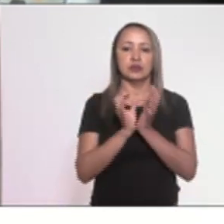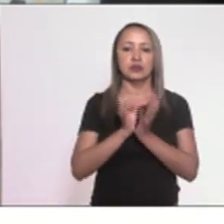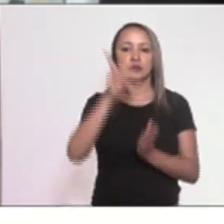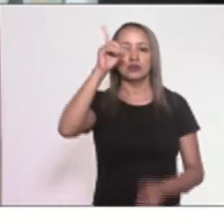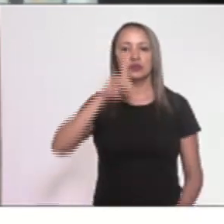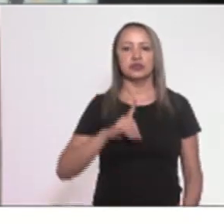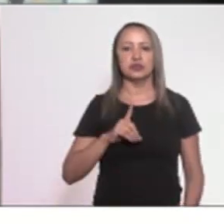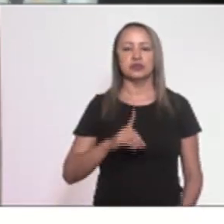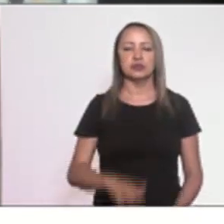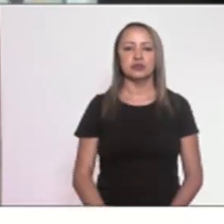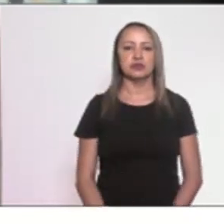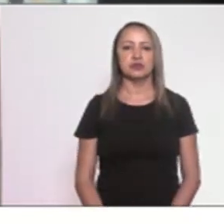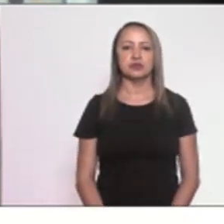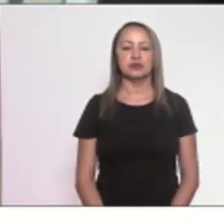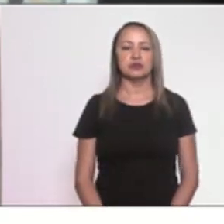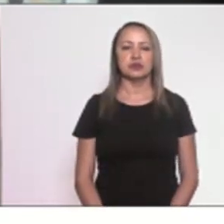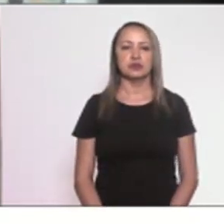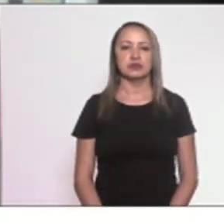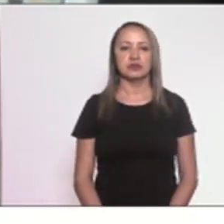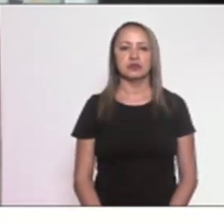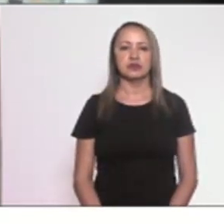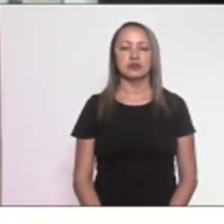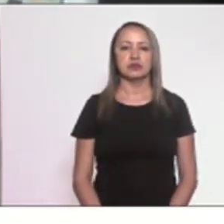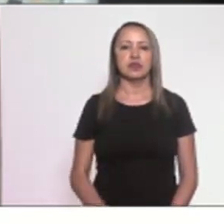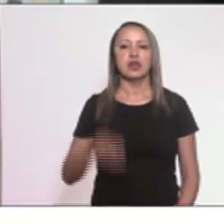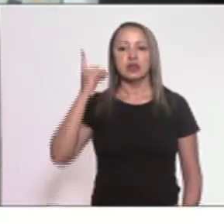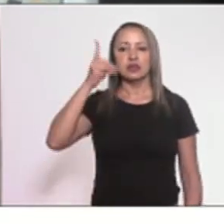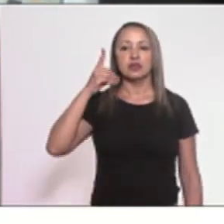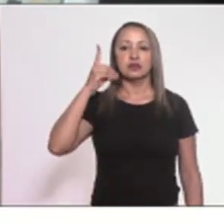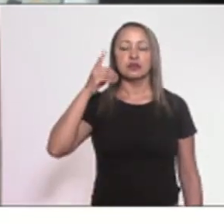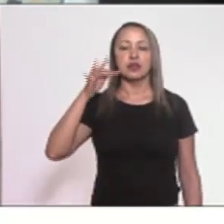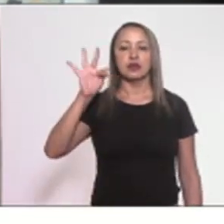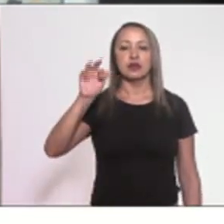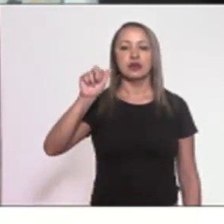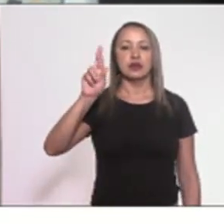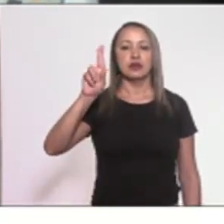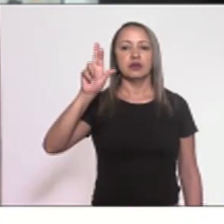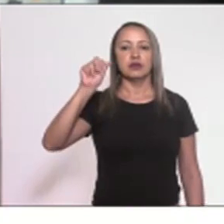Deputado Gil Viana. Deputada Franciane Mota.